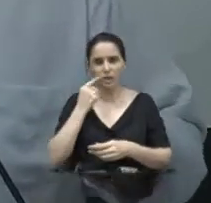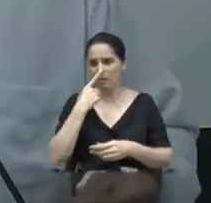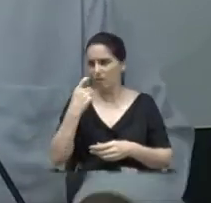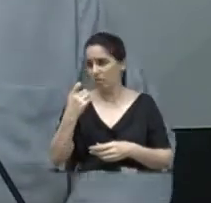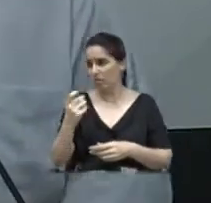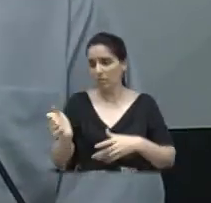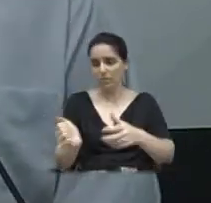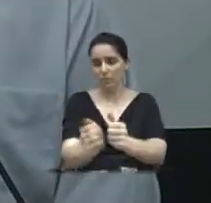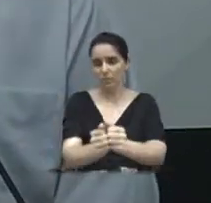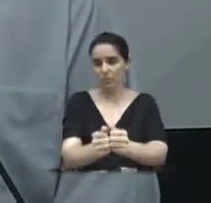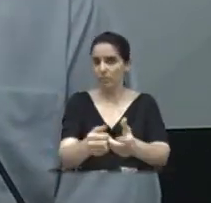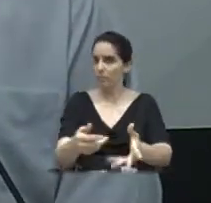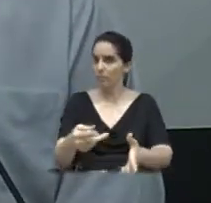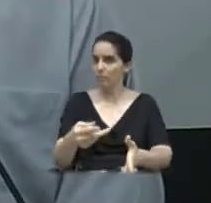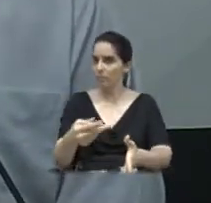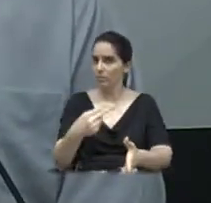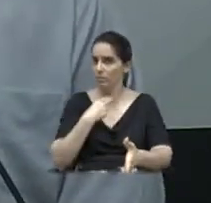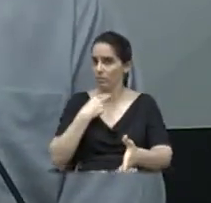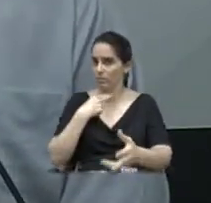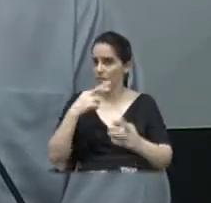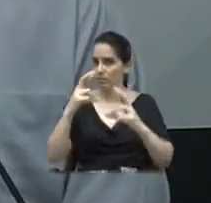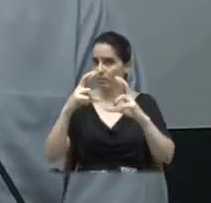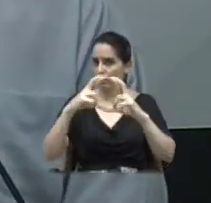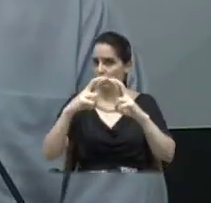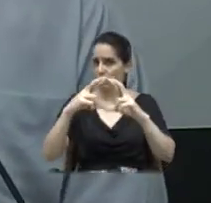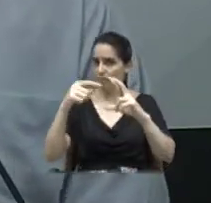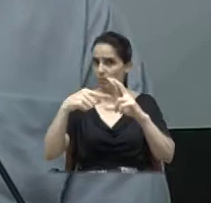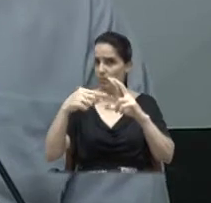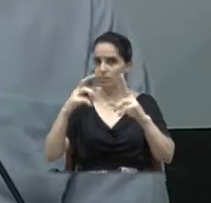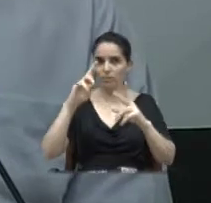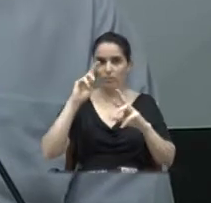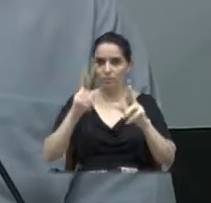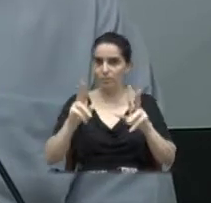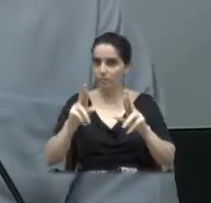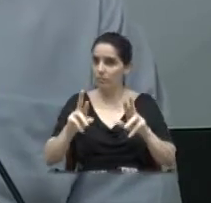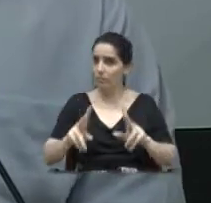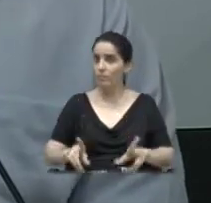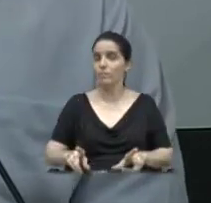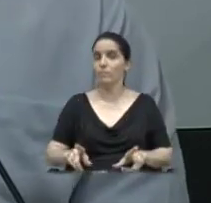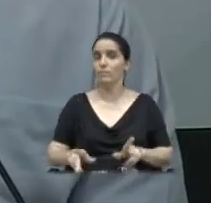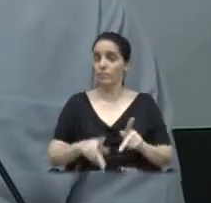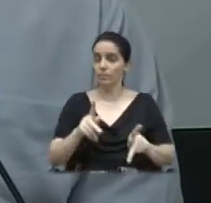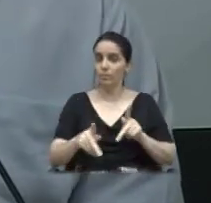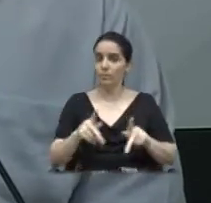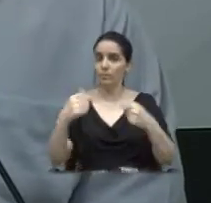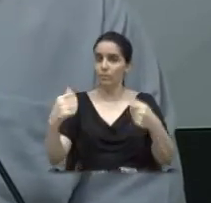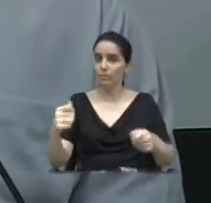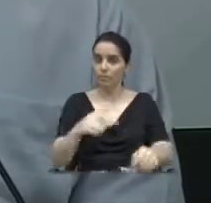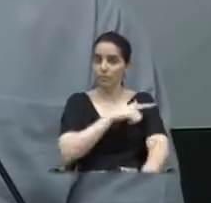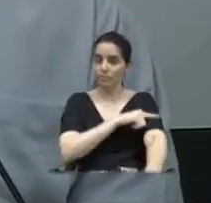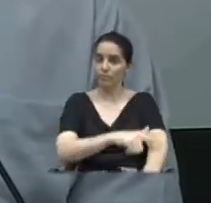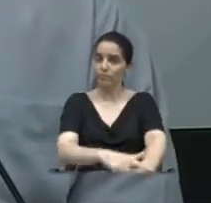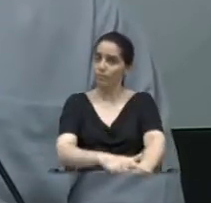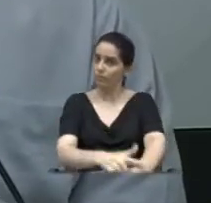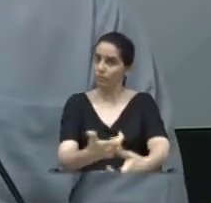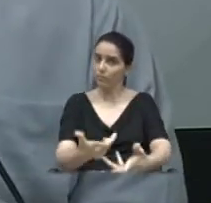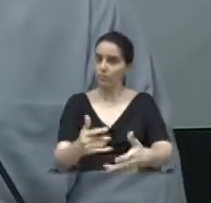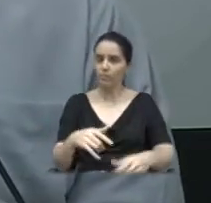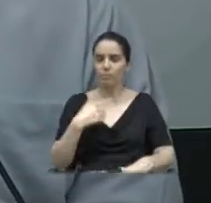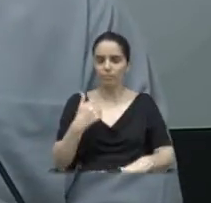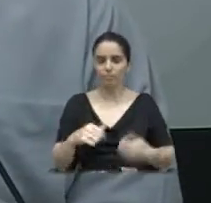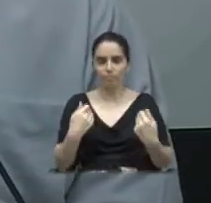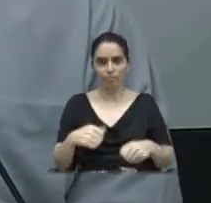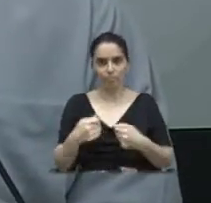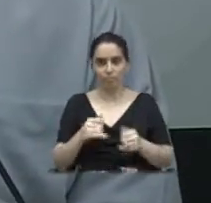essa conscientização da população também para poder ver o que é descartado ou não, ter uma campanha do